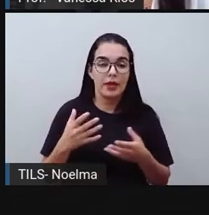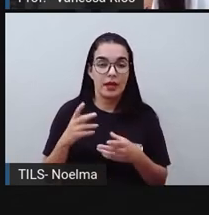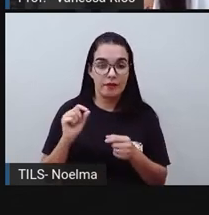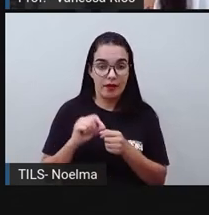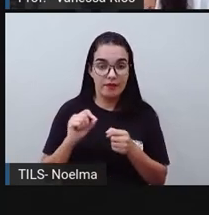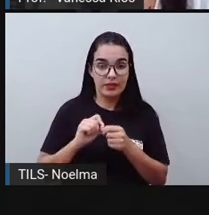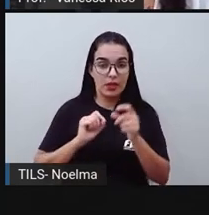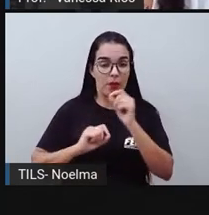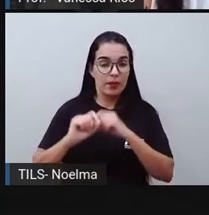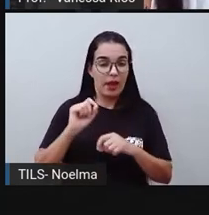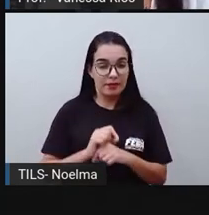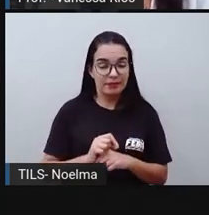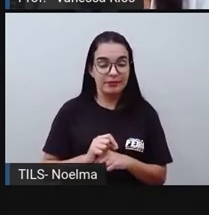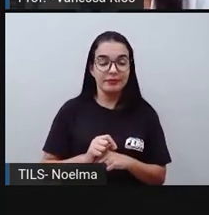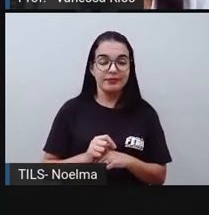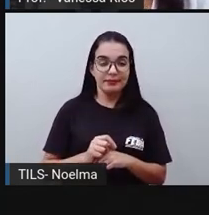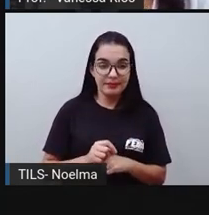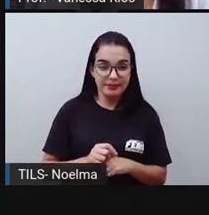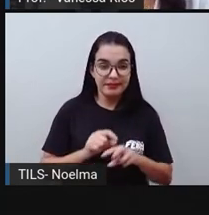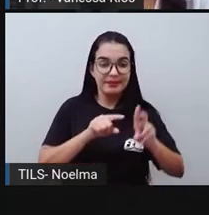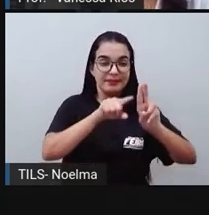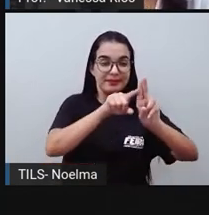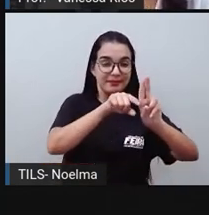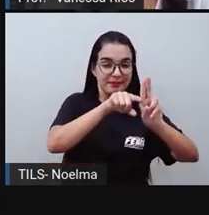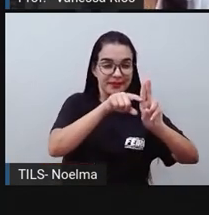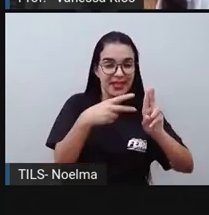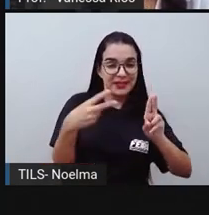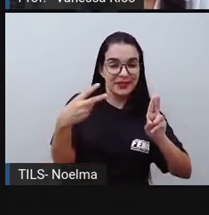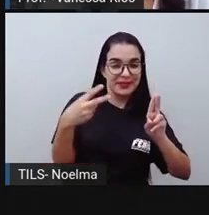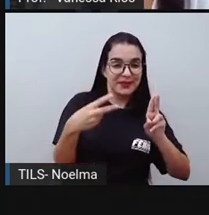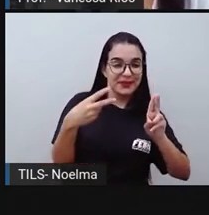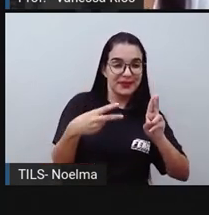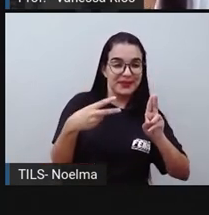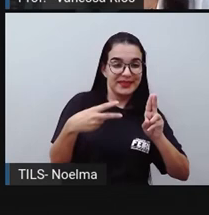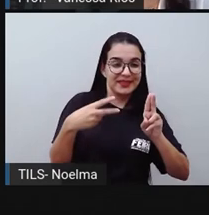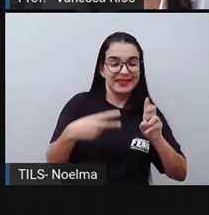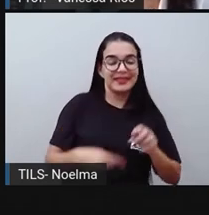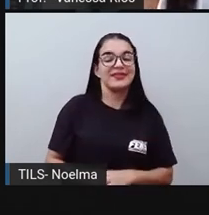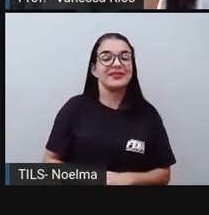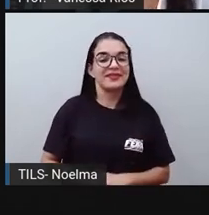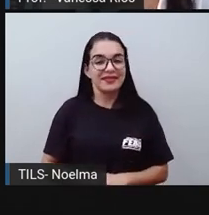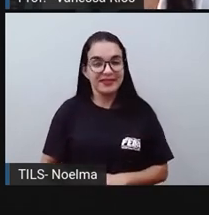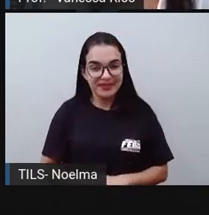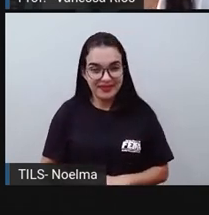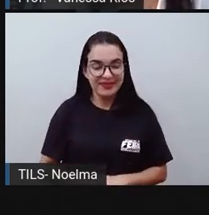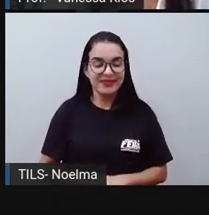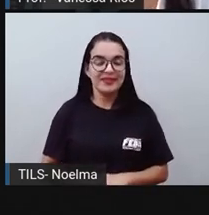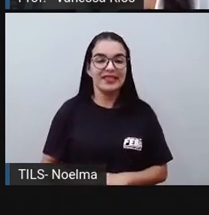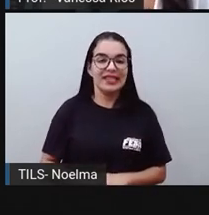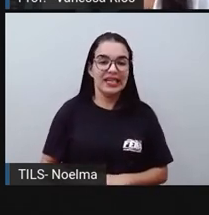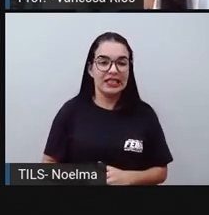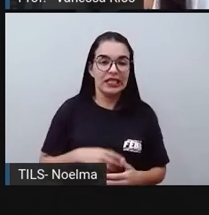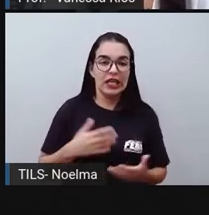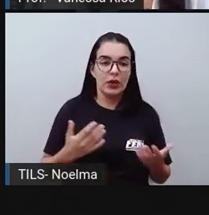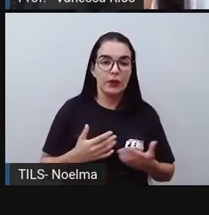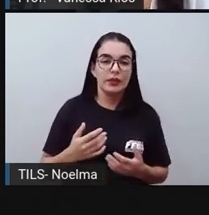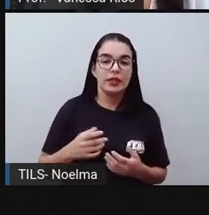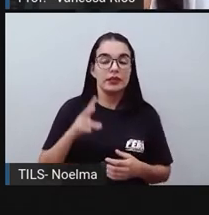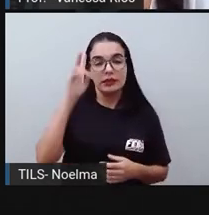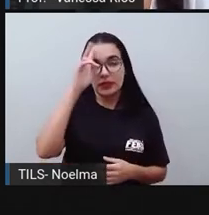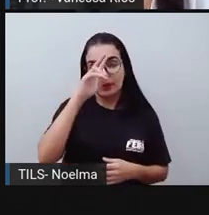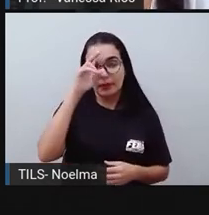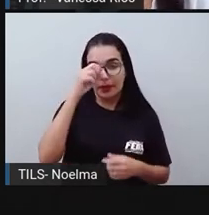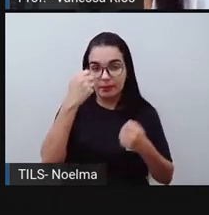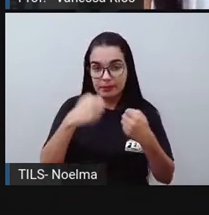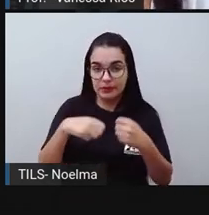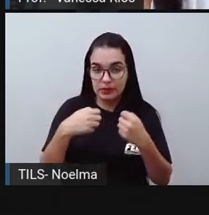Agora, nós vamos multiplicar a dezena do fator que está embaixo com a unidade do fator que está em cima. E aí, lembra que a Pró falou